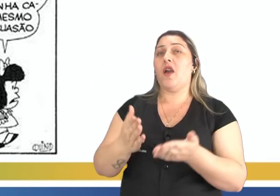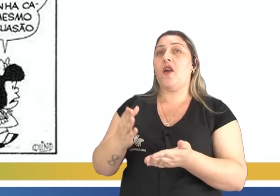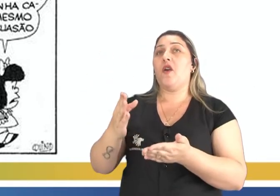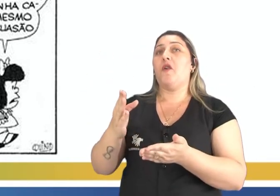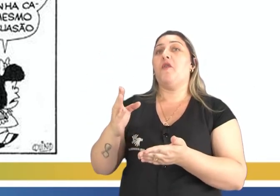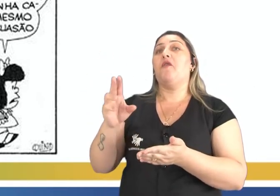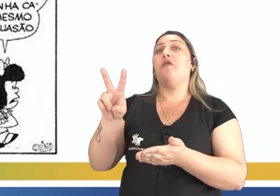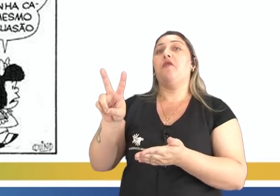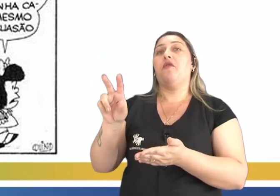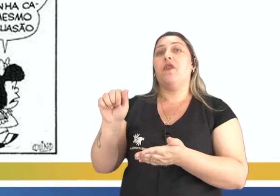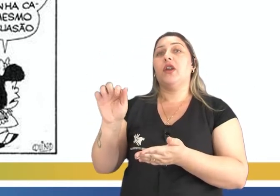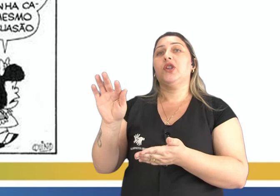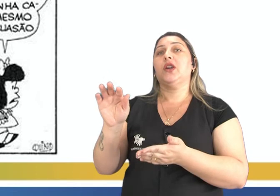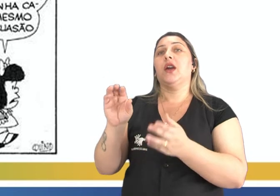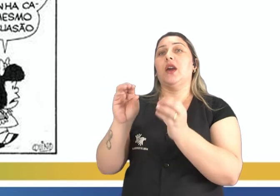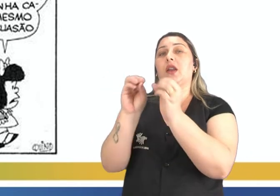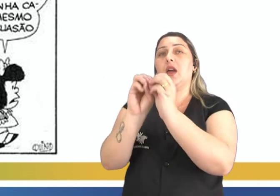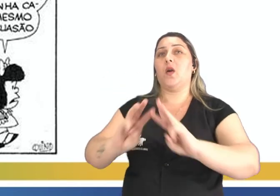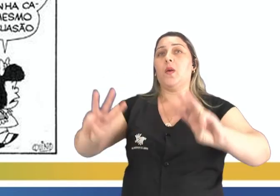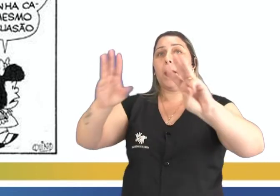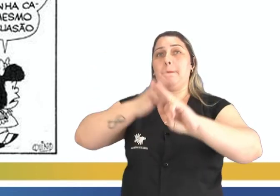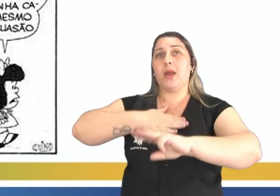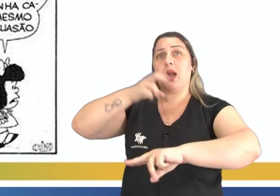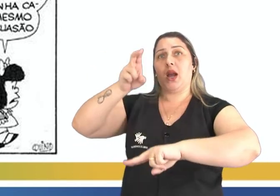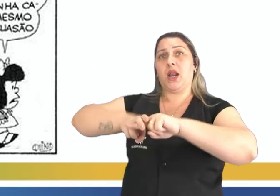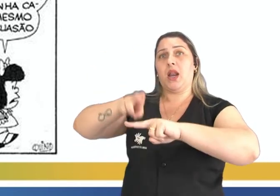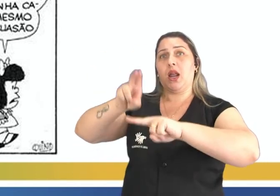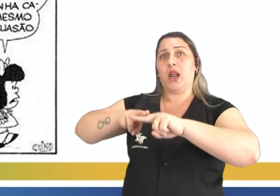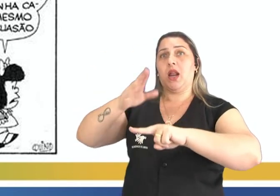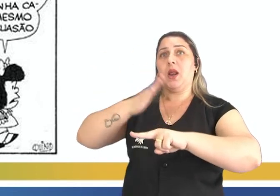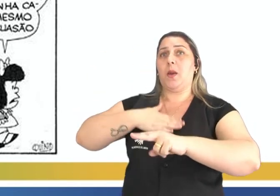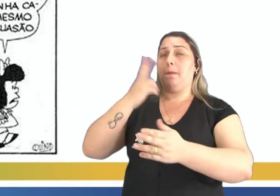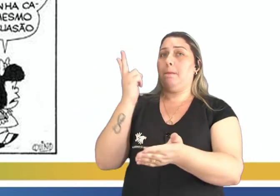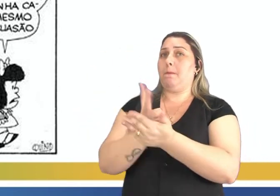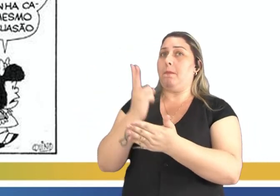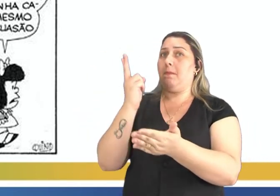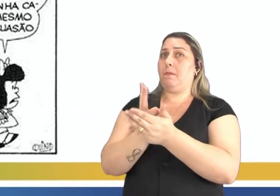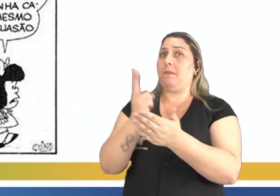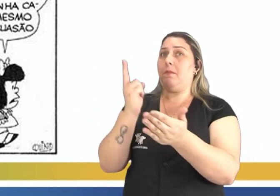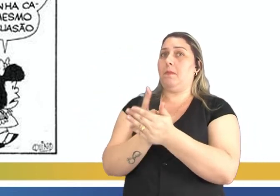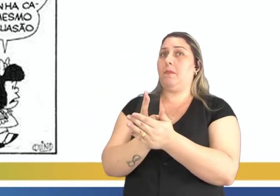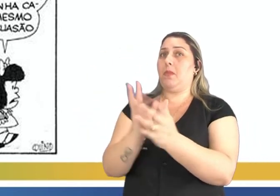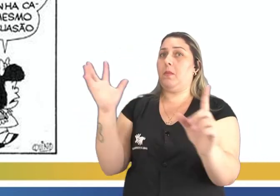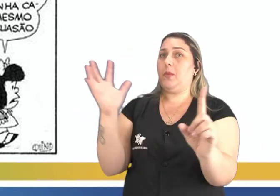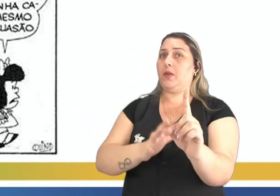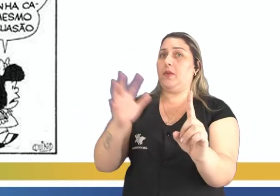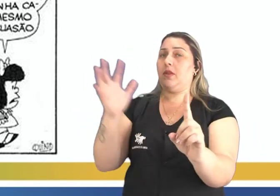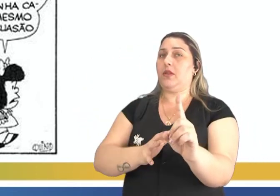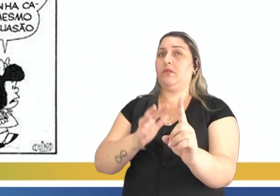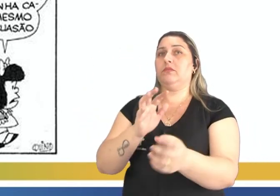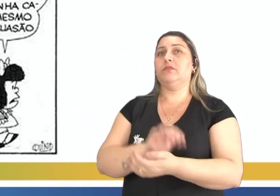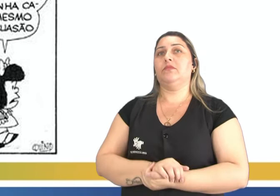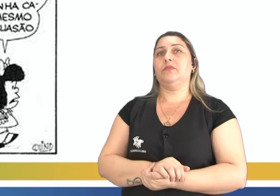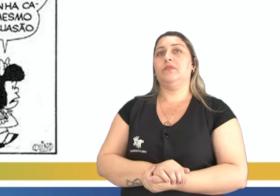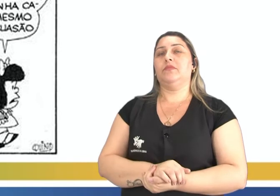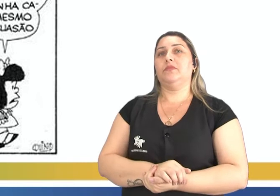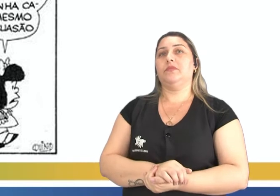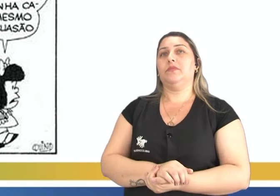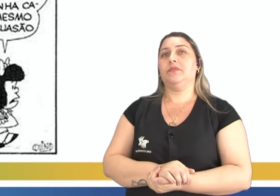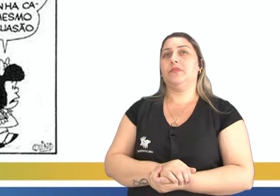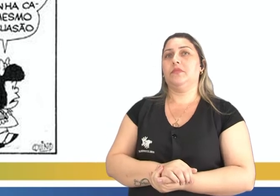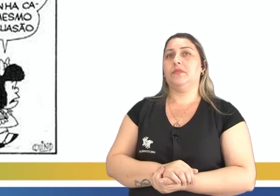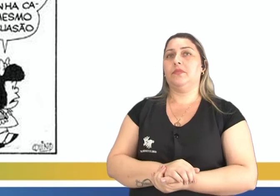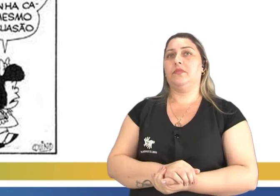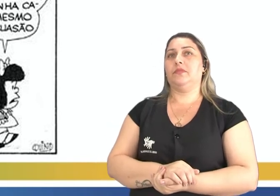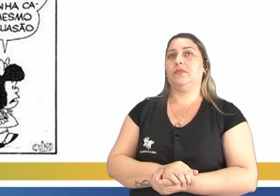o Vaticano, a ONU e a minha cadeirinha têm o mesmo poder de persuasão. Então é uma tirinha que ela faz a